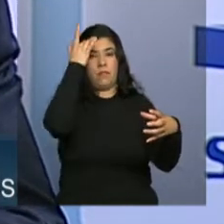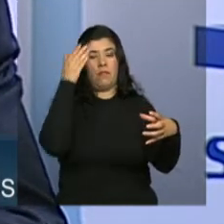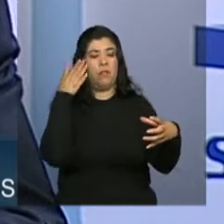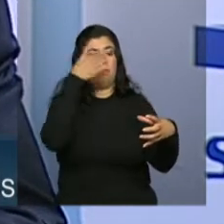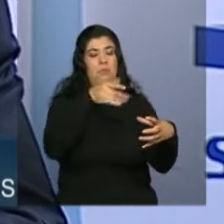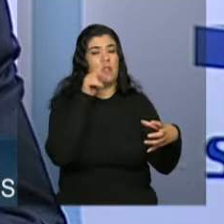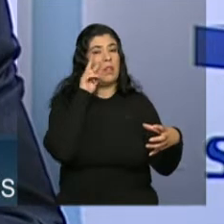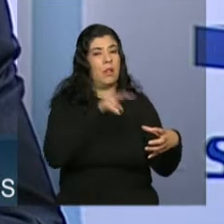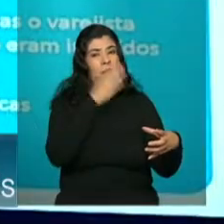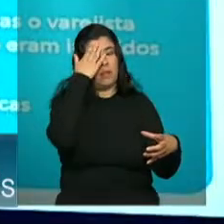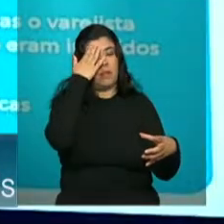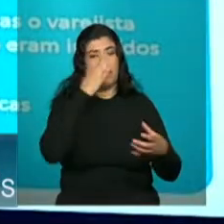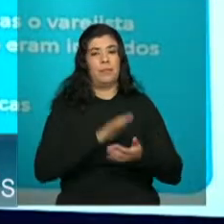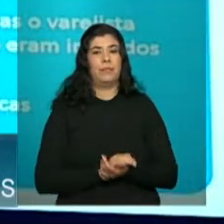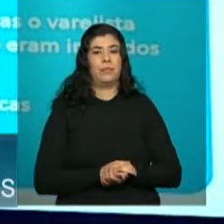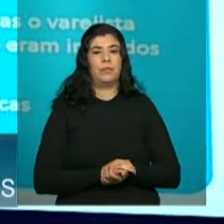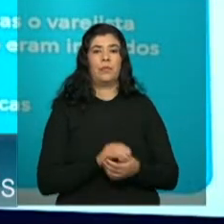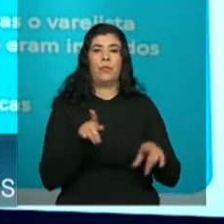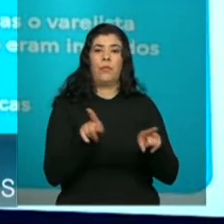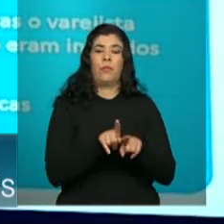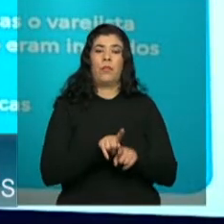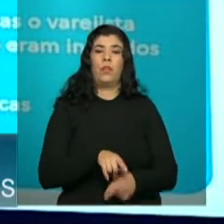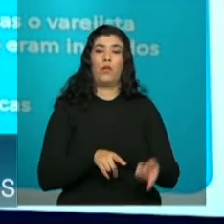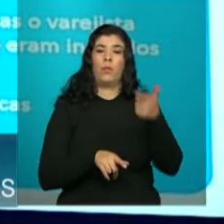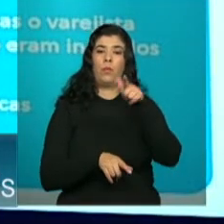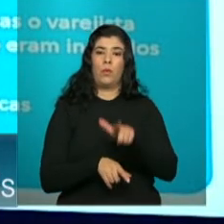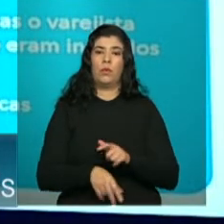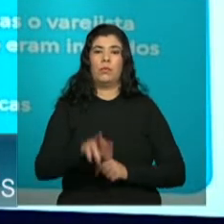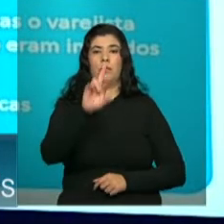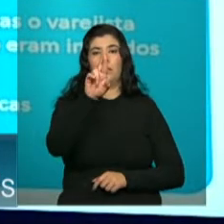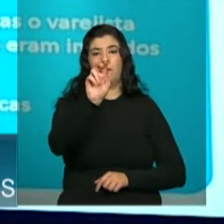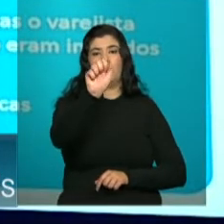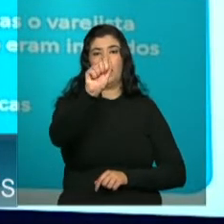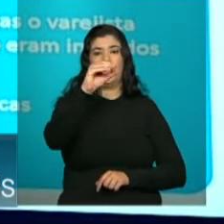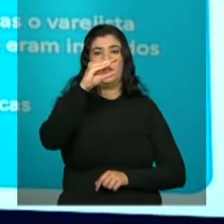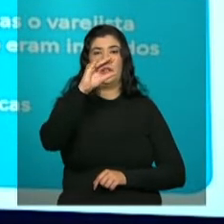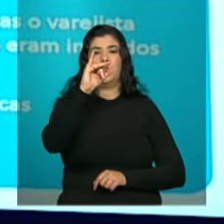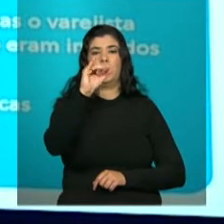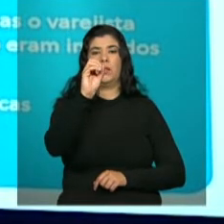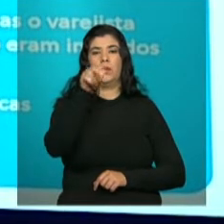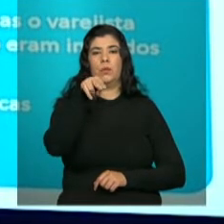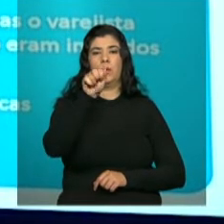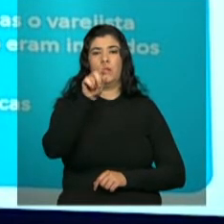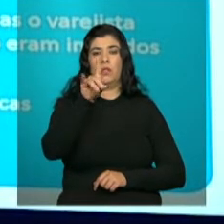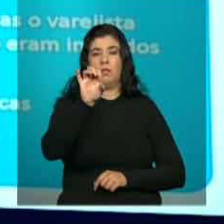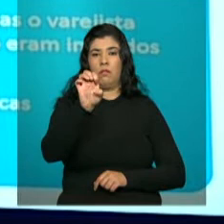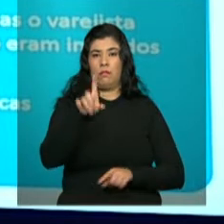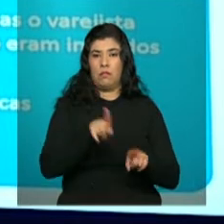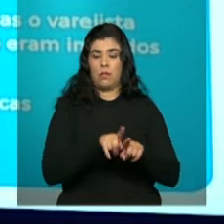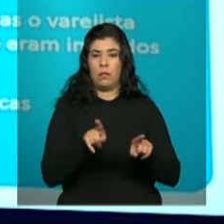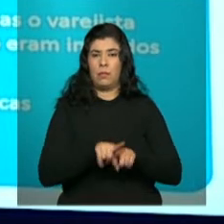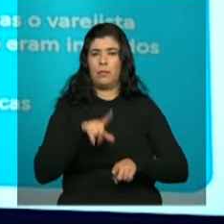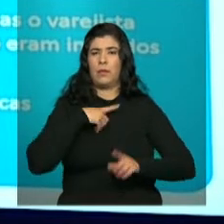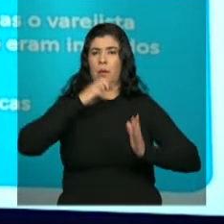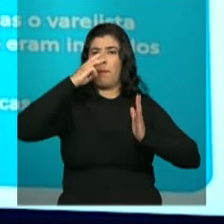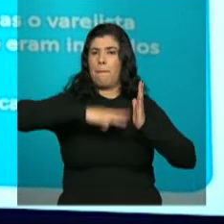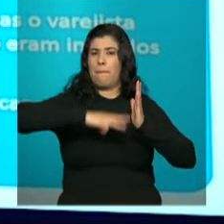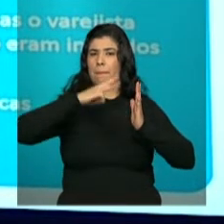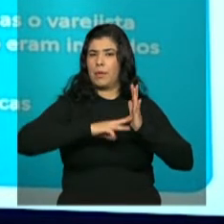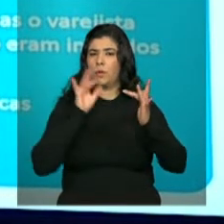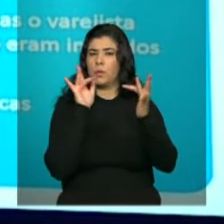racionalidade né a metodologia é que a gente passa a utilizar ela é uma metodologia mais compatível com que